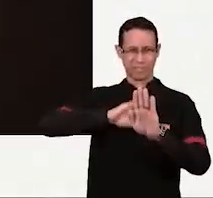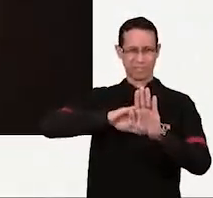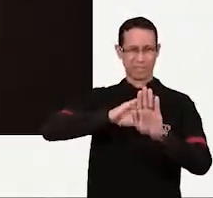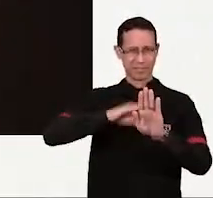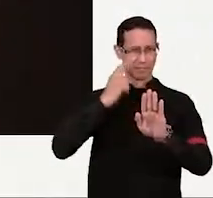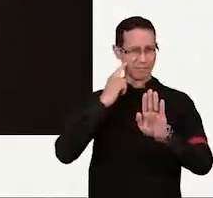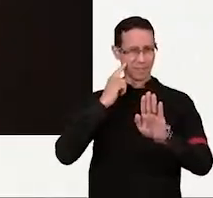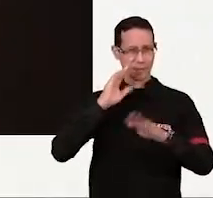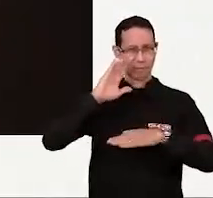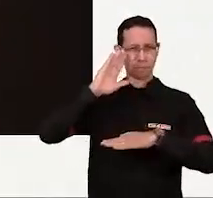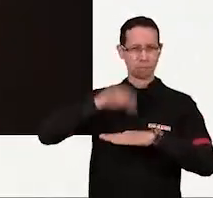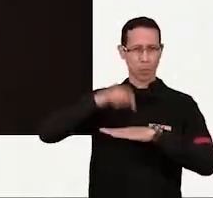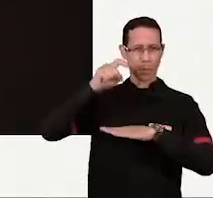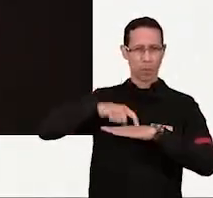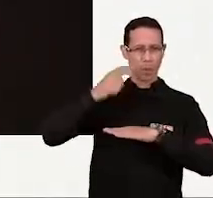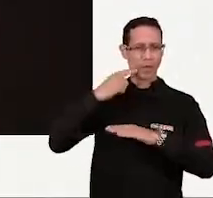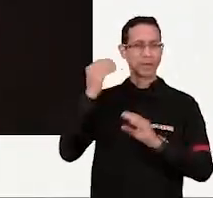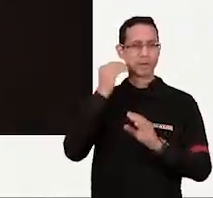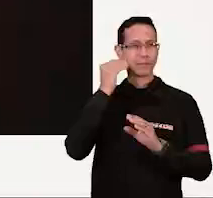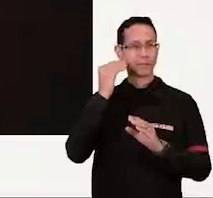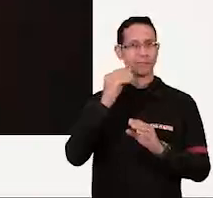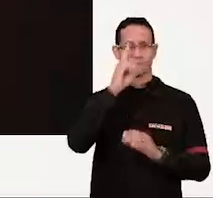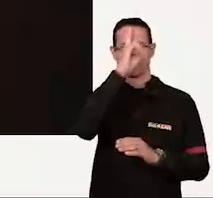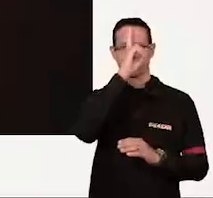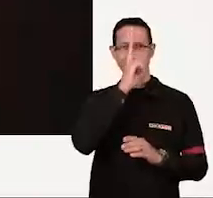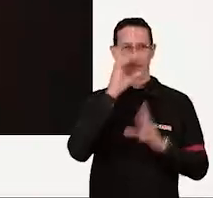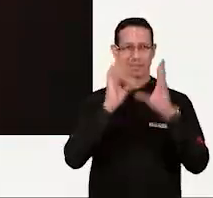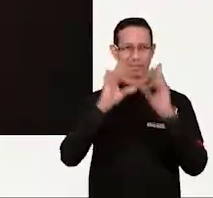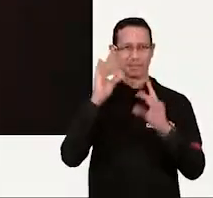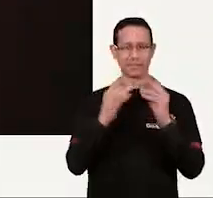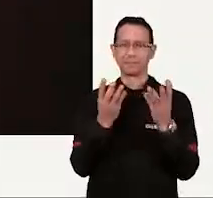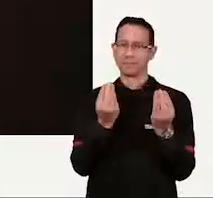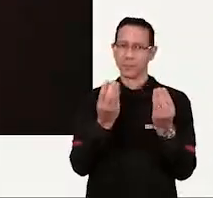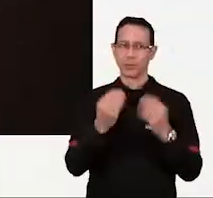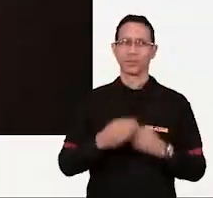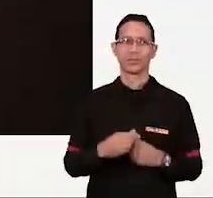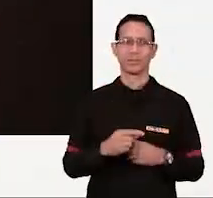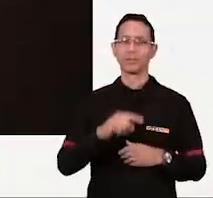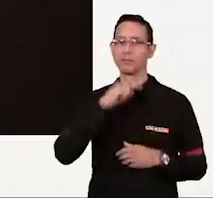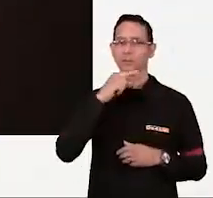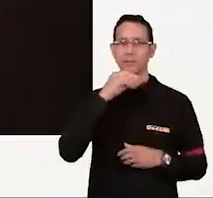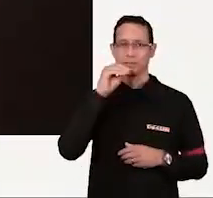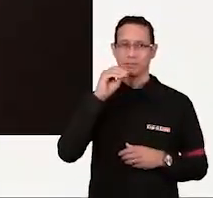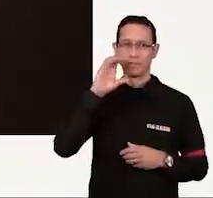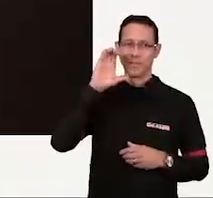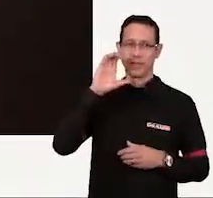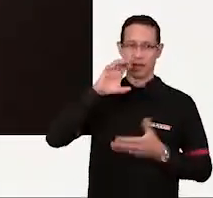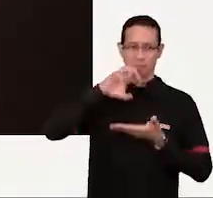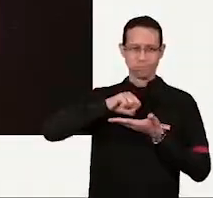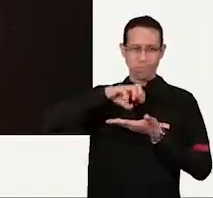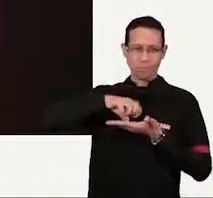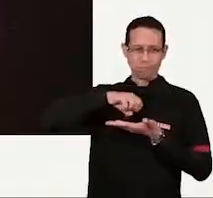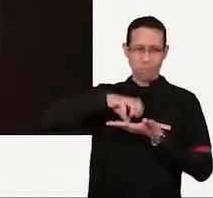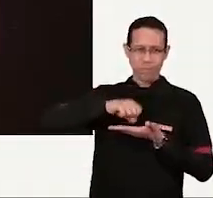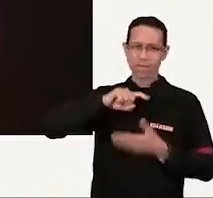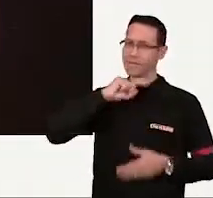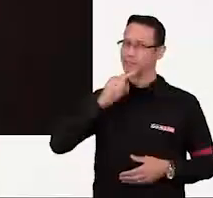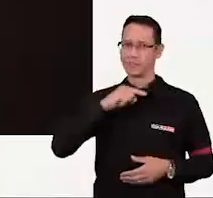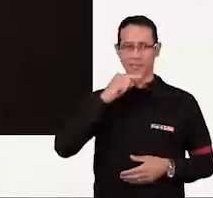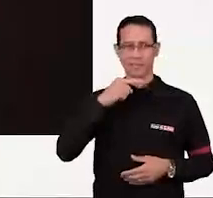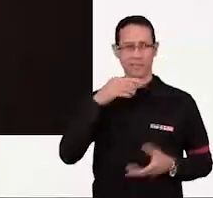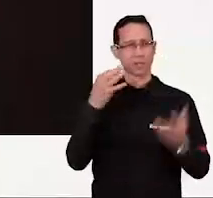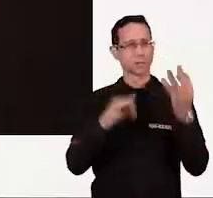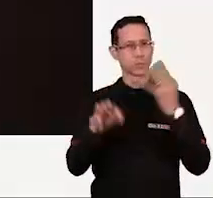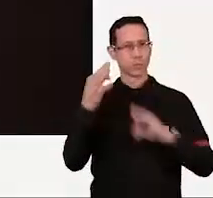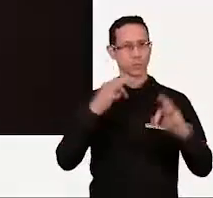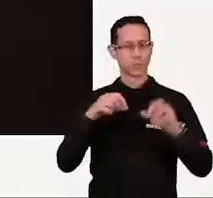essa coleção de pus. Esses animais, realmente, eles têm dificuldade de abrir a boca, de mastigação, né? Uma infecção